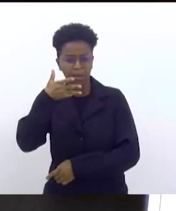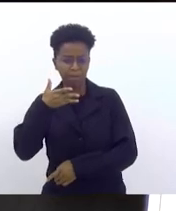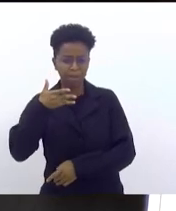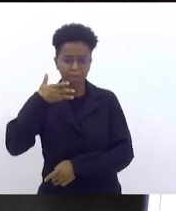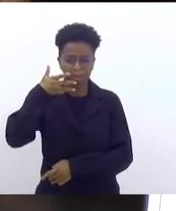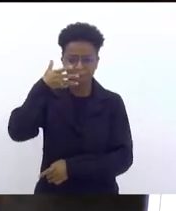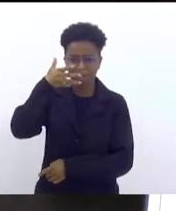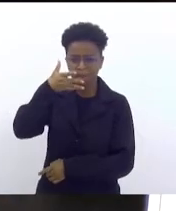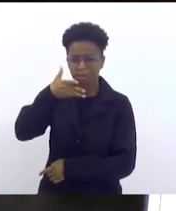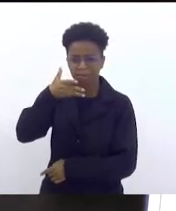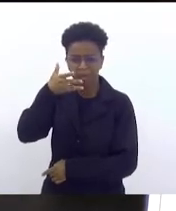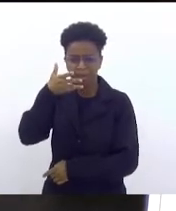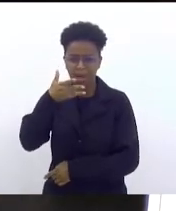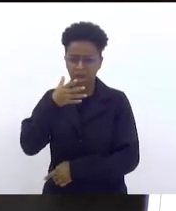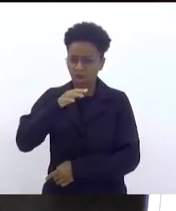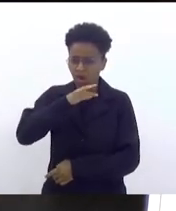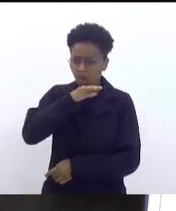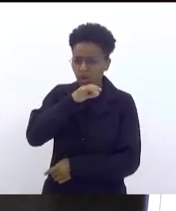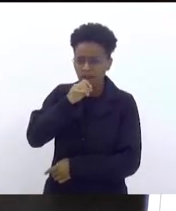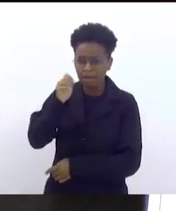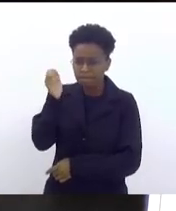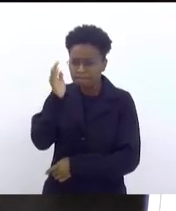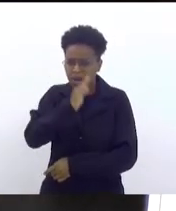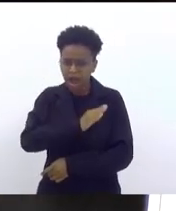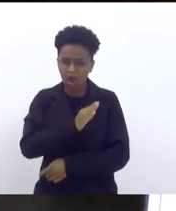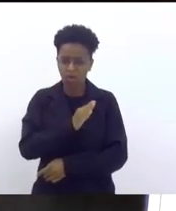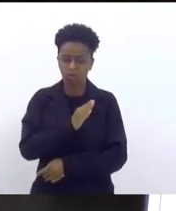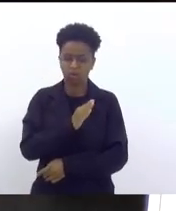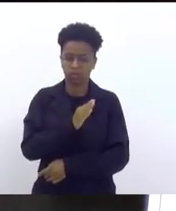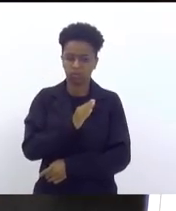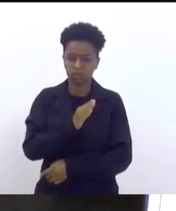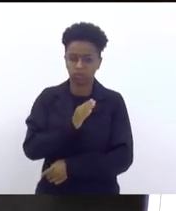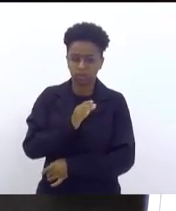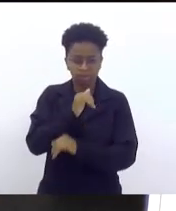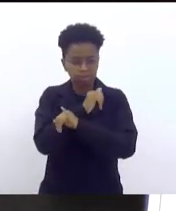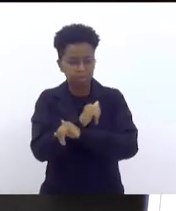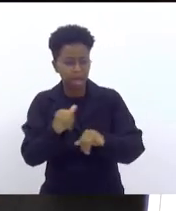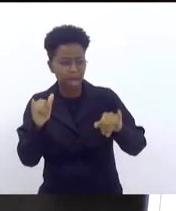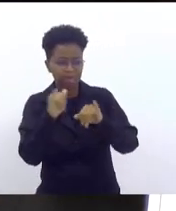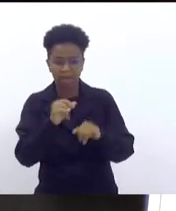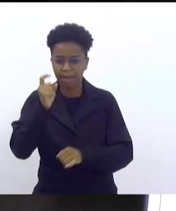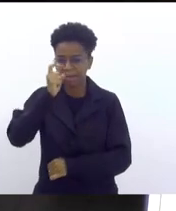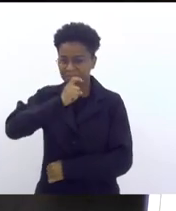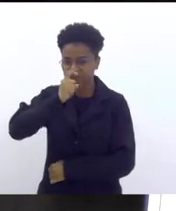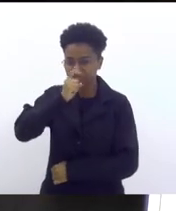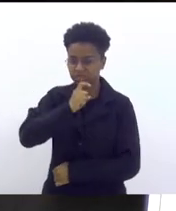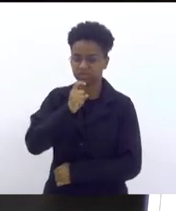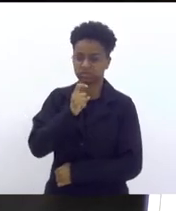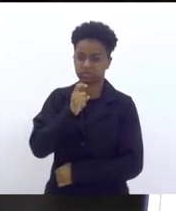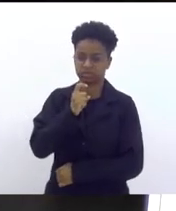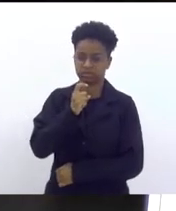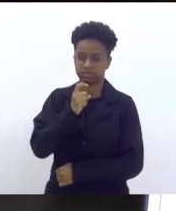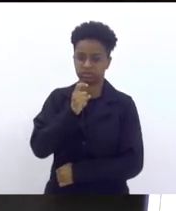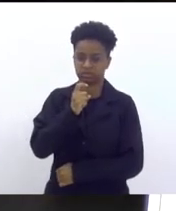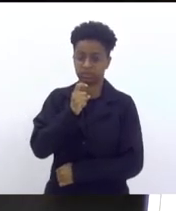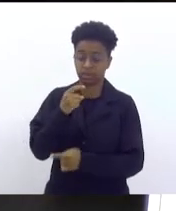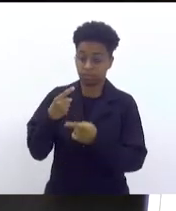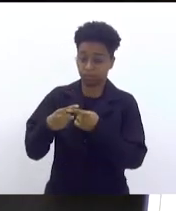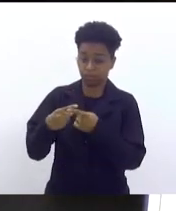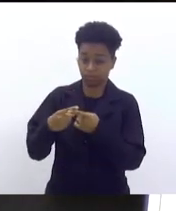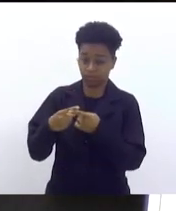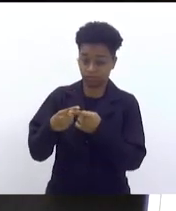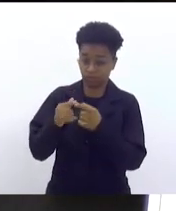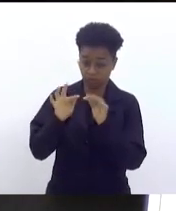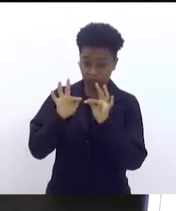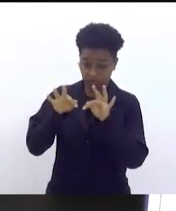viu como disse bem Amorim não me venha com narrativa mentirosa por conta de no final da